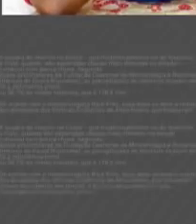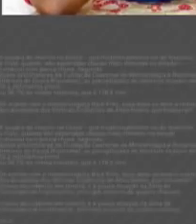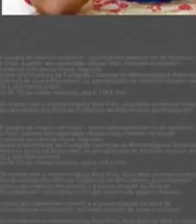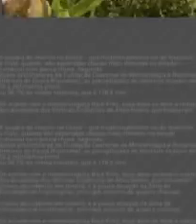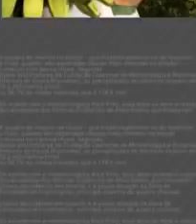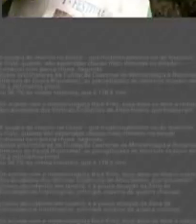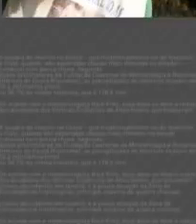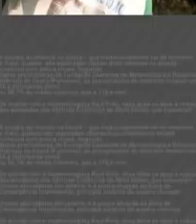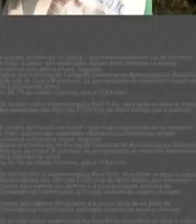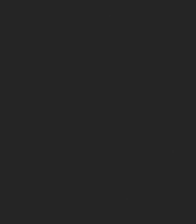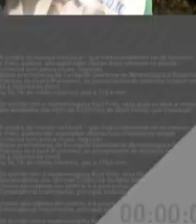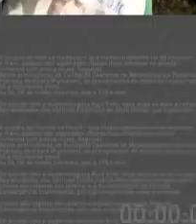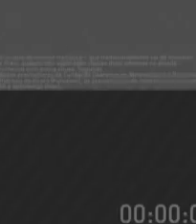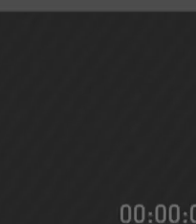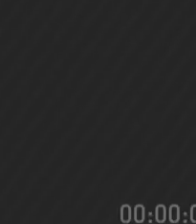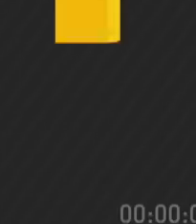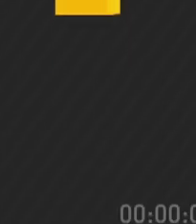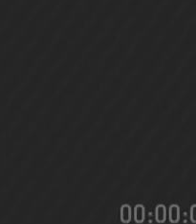boca